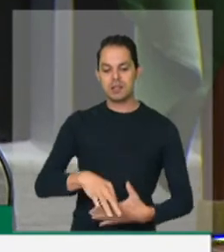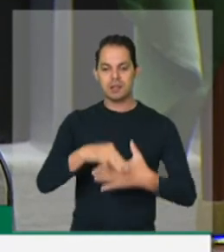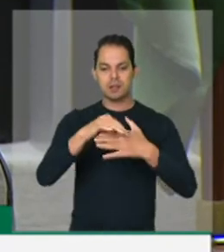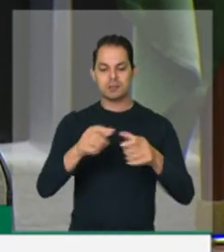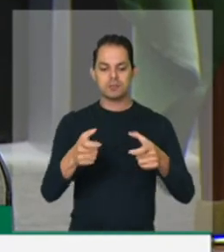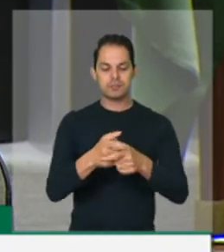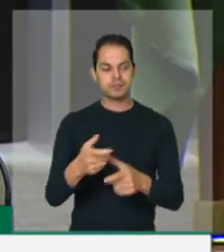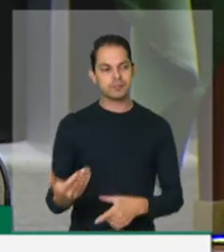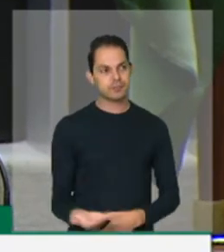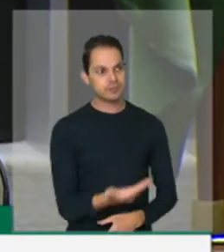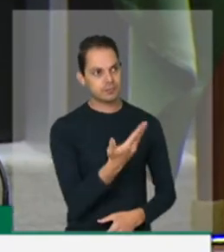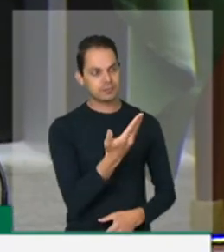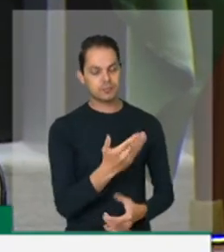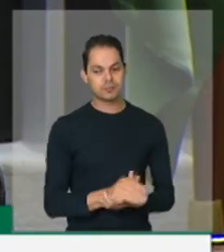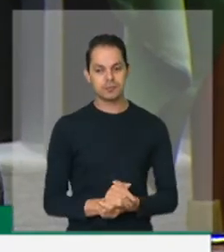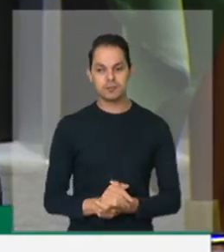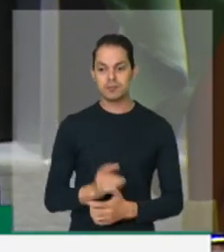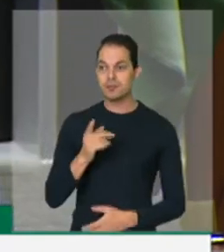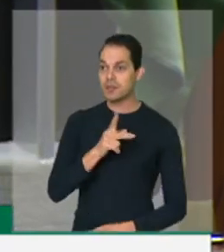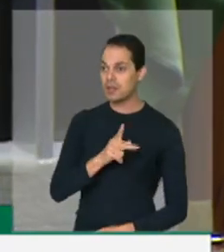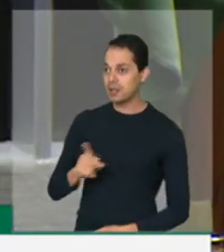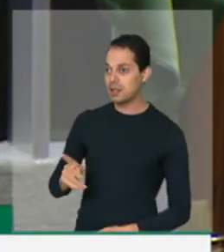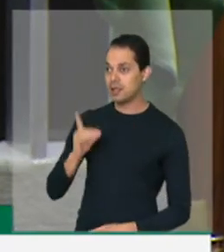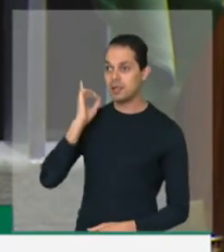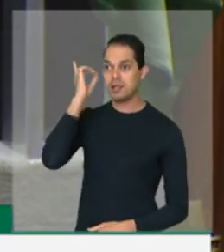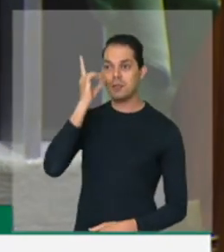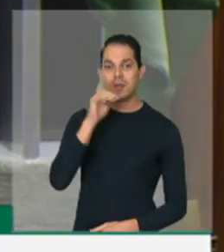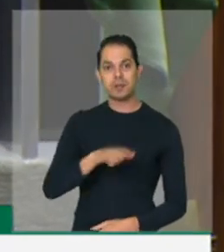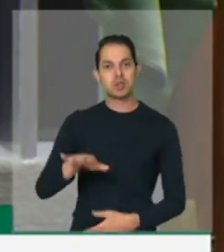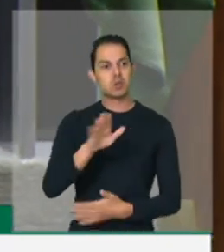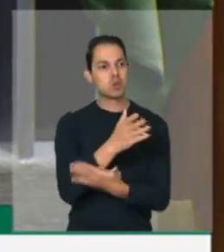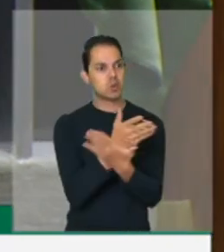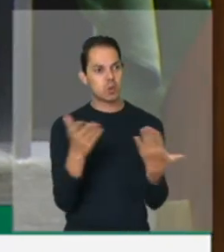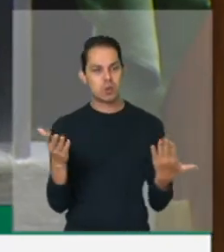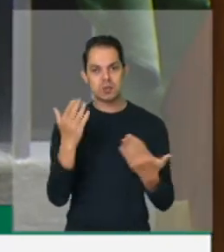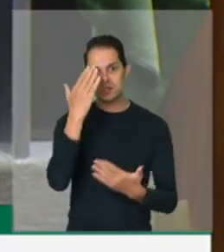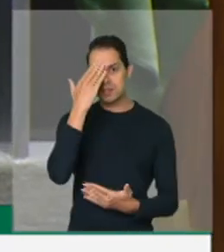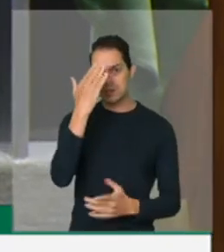senhores parlamentares, eu agradeço ao líder